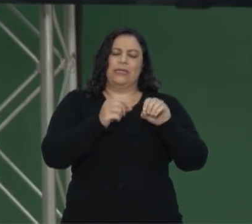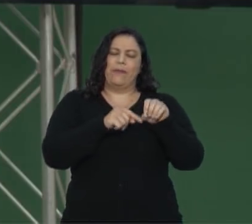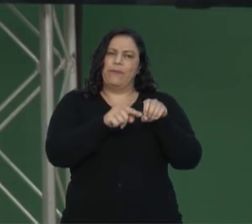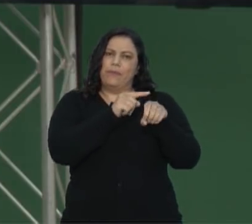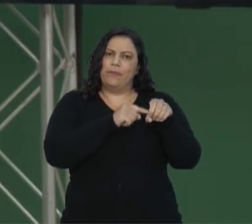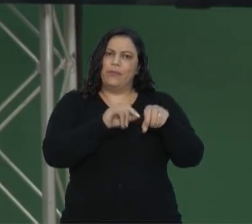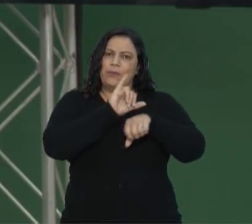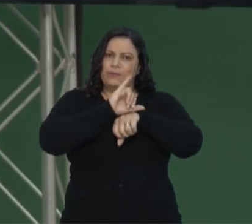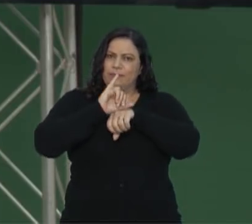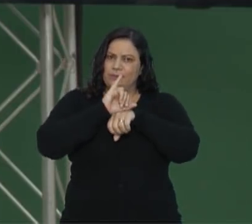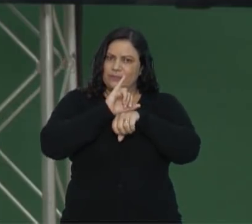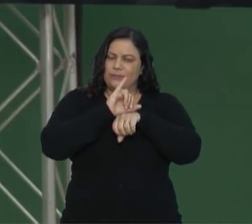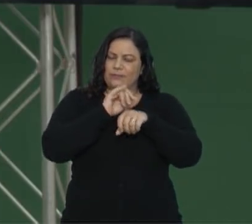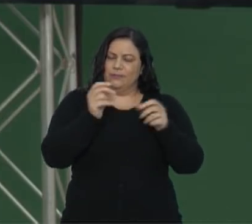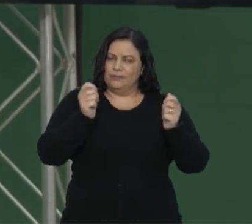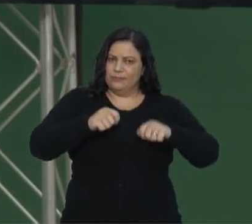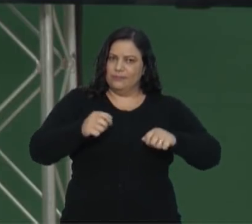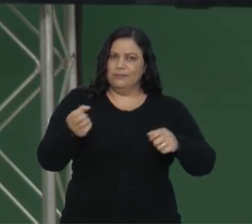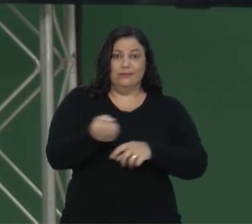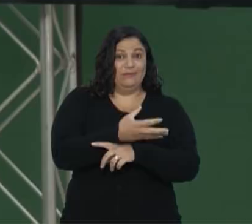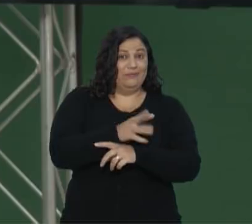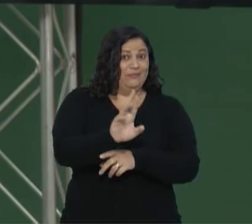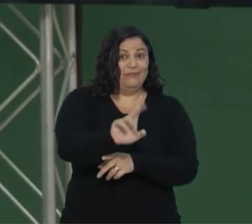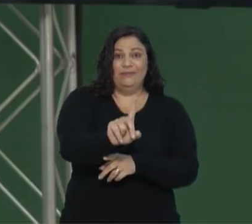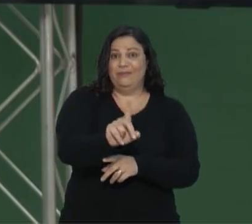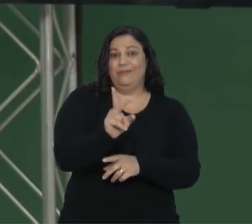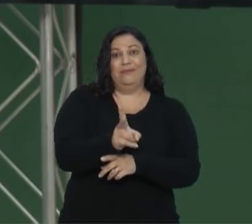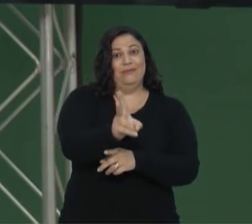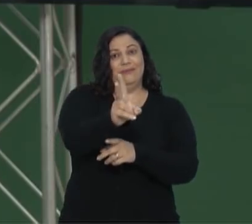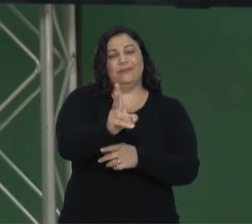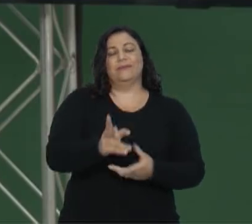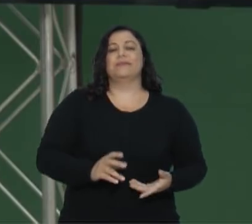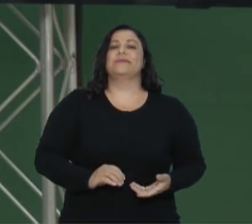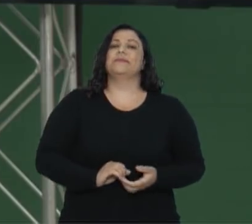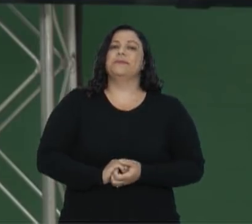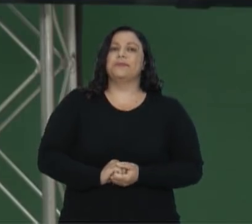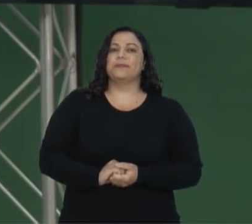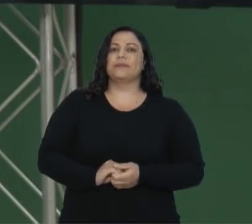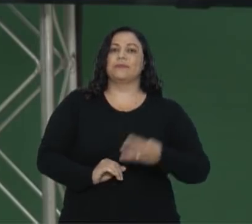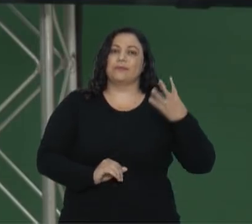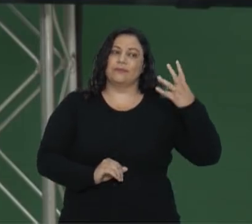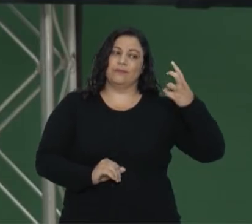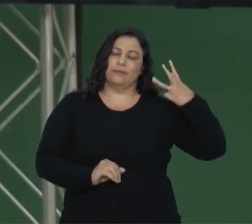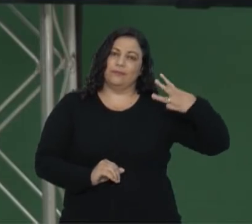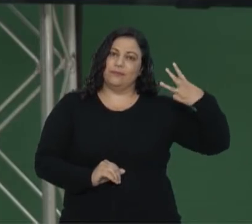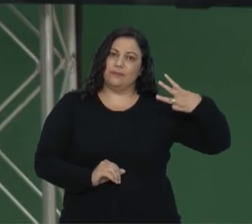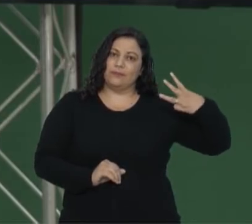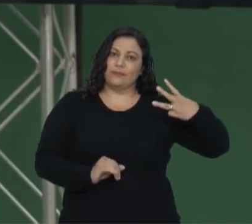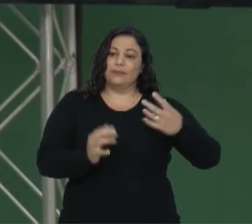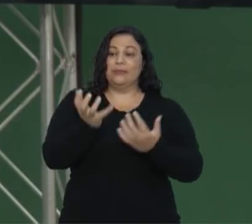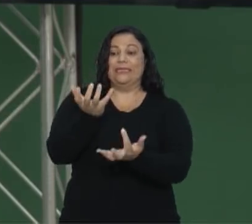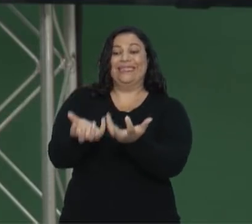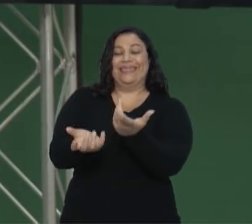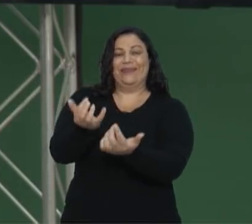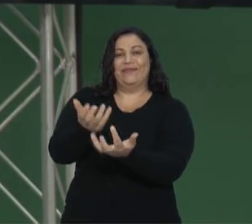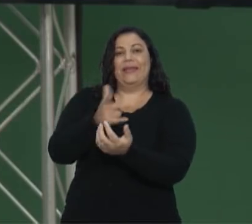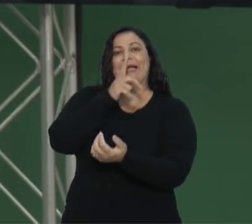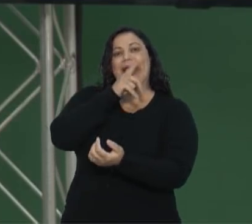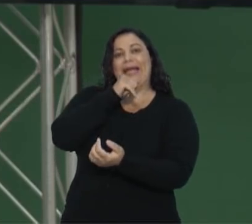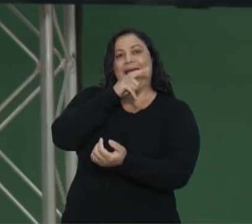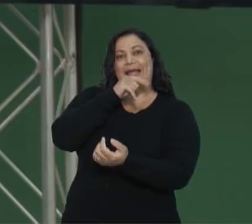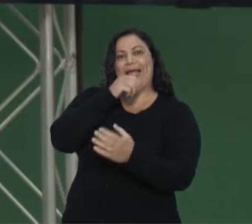novo, continua sendo alumínio. E a situação 3, ferver a água, é uma característica marcante